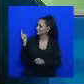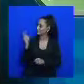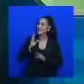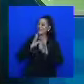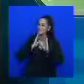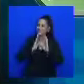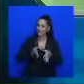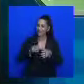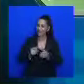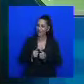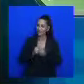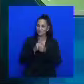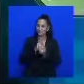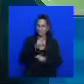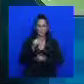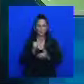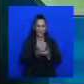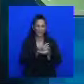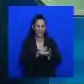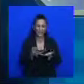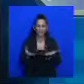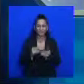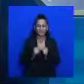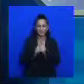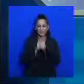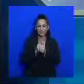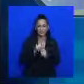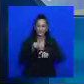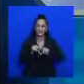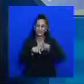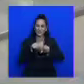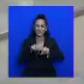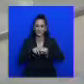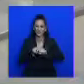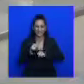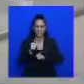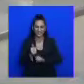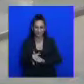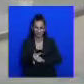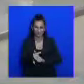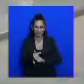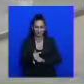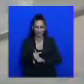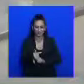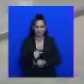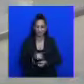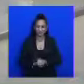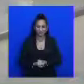Já acompanhamos o sorteio da quina, agora você conferindo o Super 7.